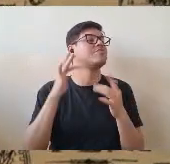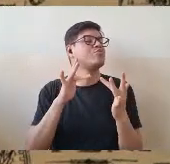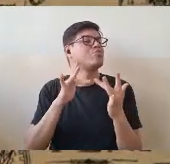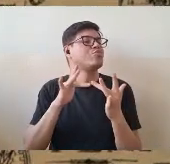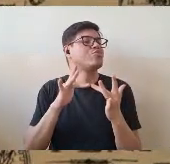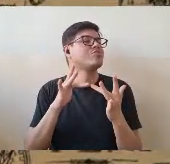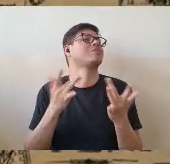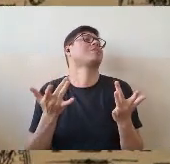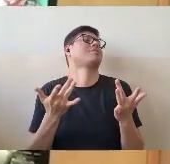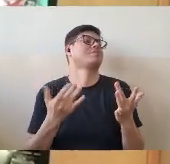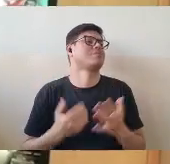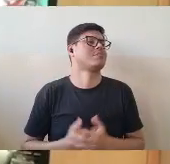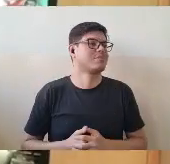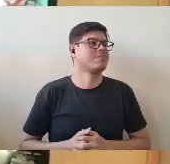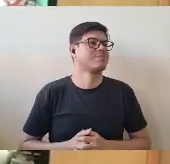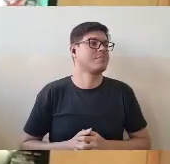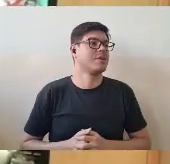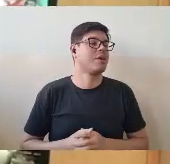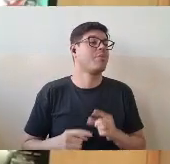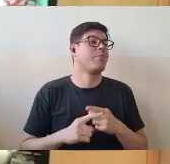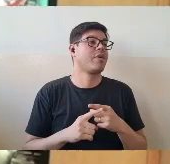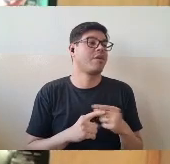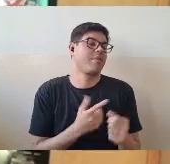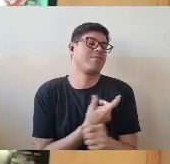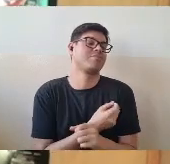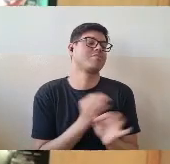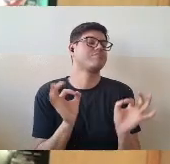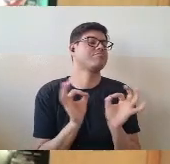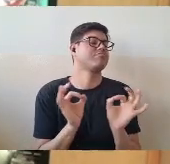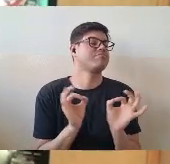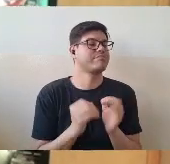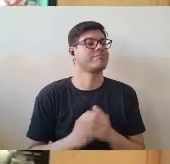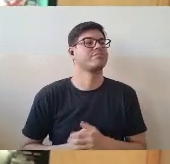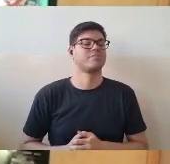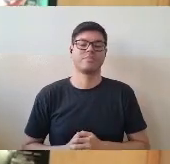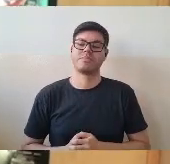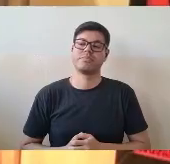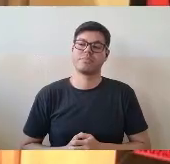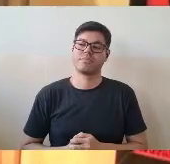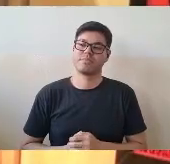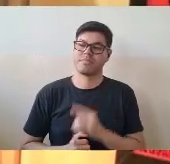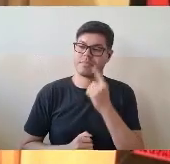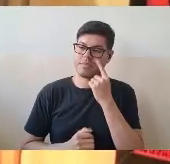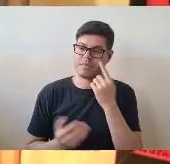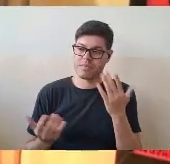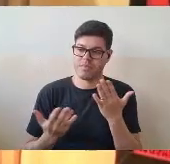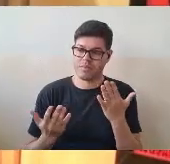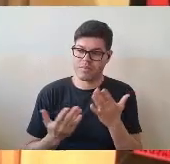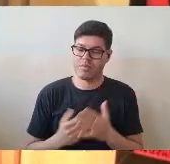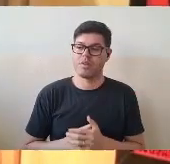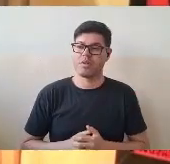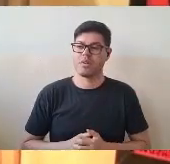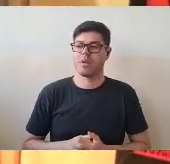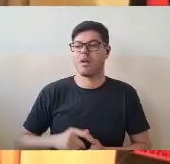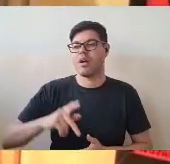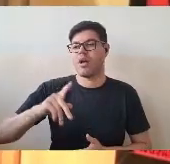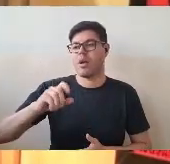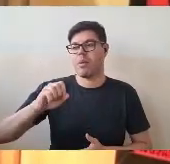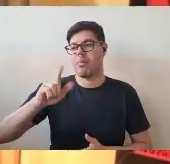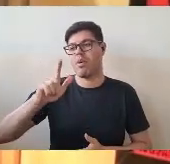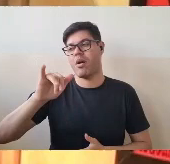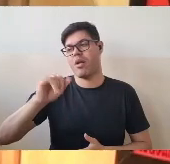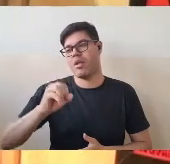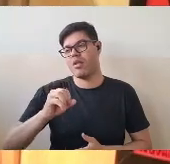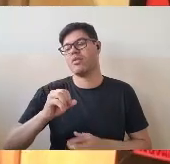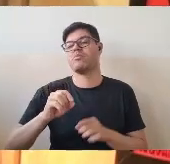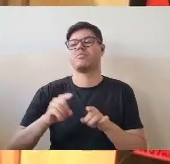E não vacinou. Aí que é o problema, né? É, Bom, doutor, a exatamente. gente vê a poliomielite, nós tínhamos erradicados do Brasil. Exatamente.